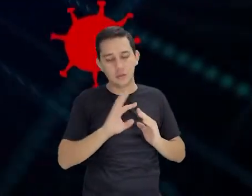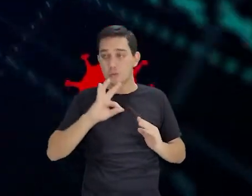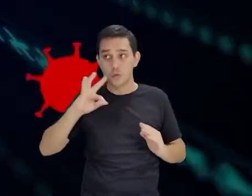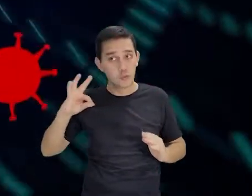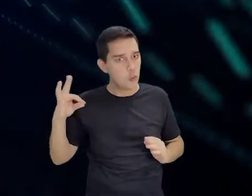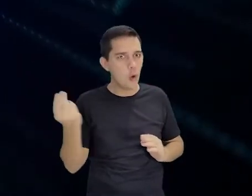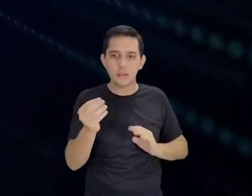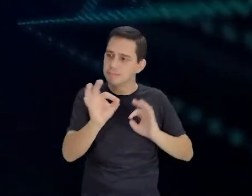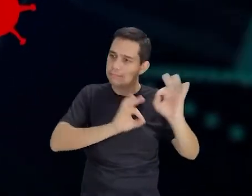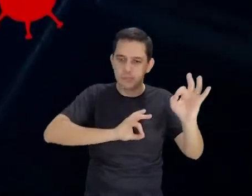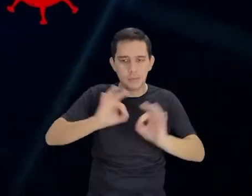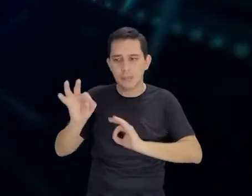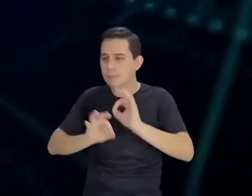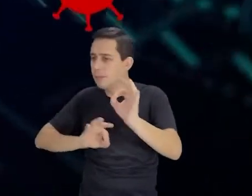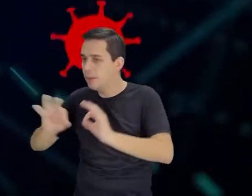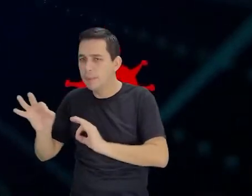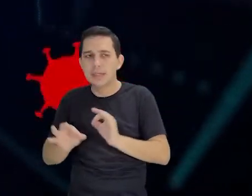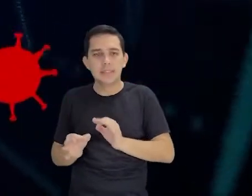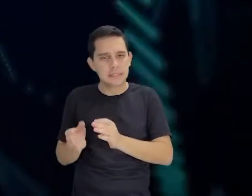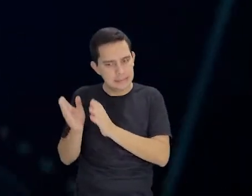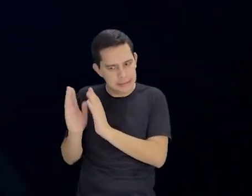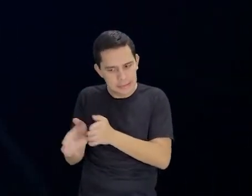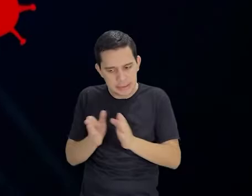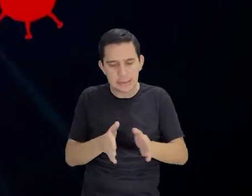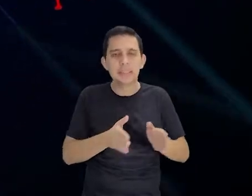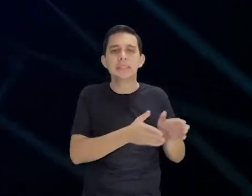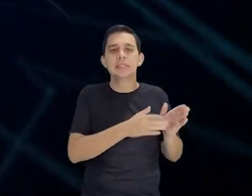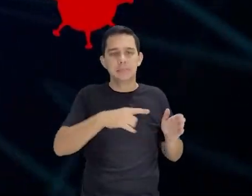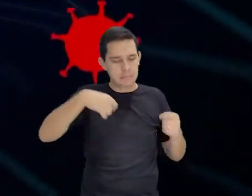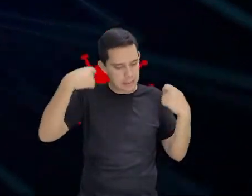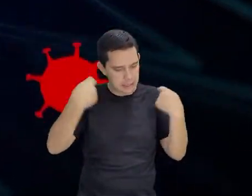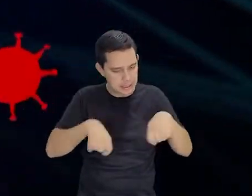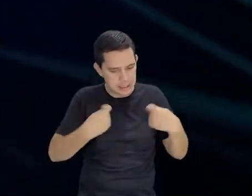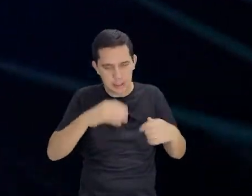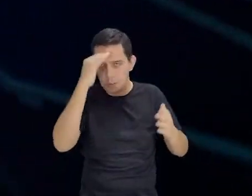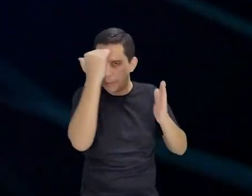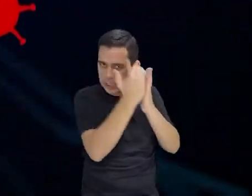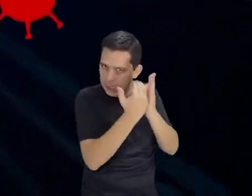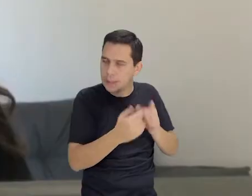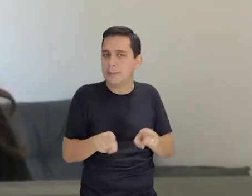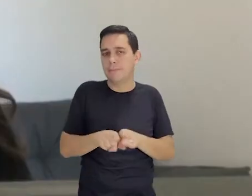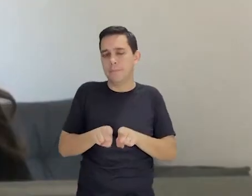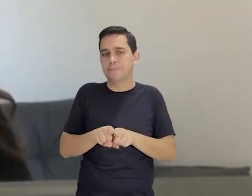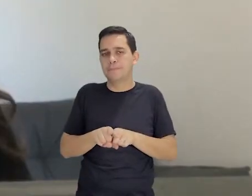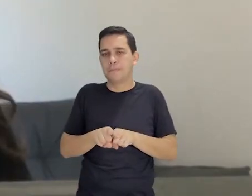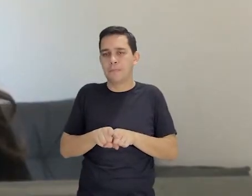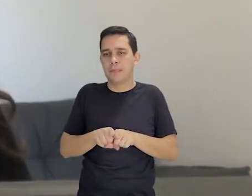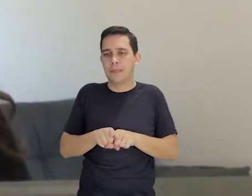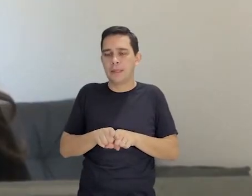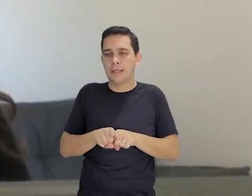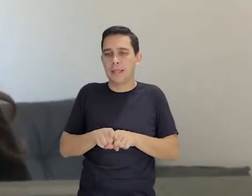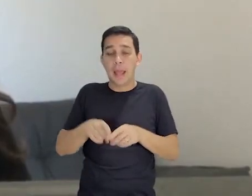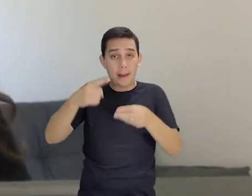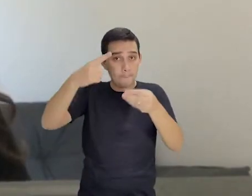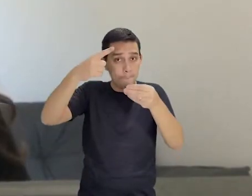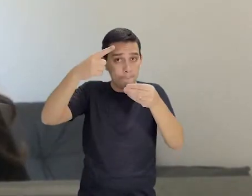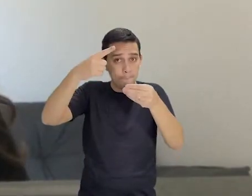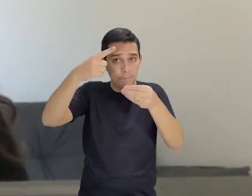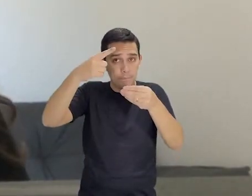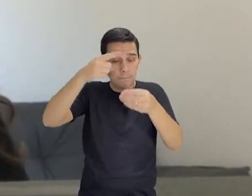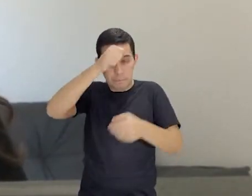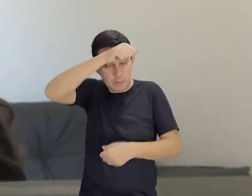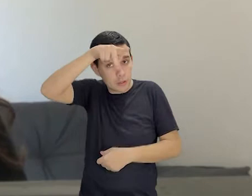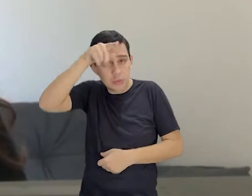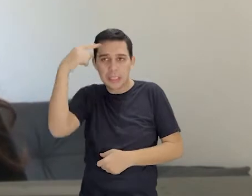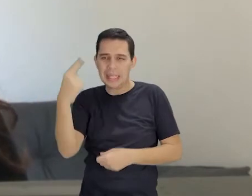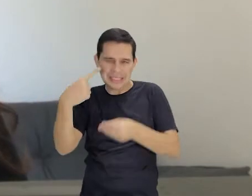esses planejamentos necessários para essa retomada precisam ser adotados também. A Prefeitura do município de Cabo